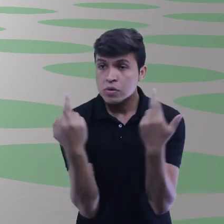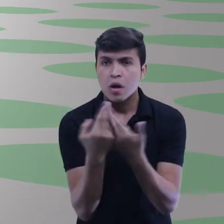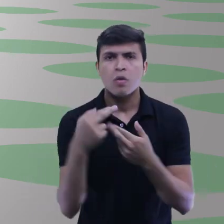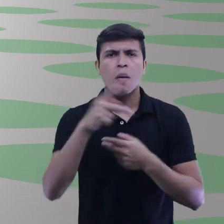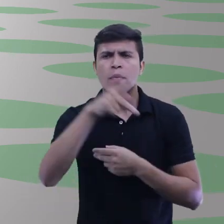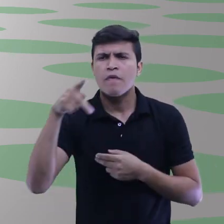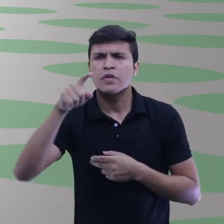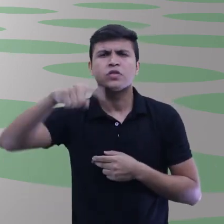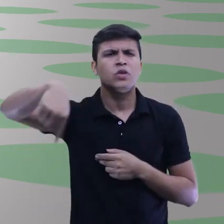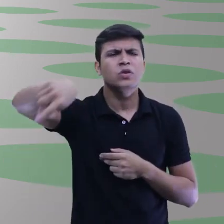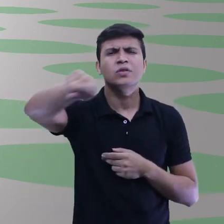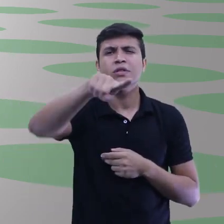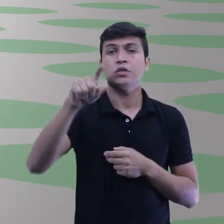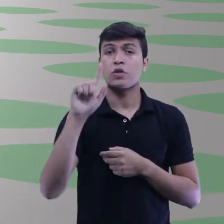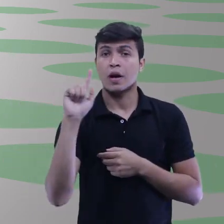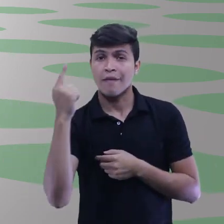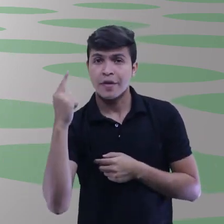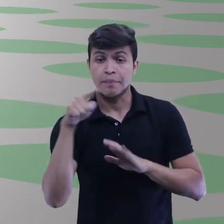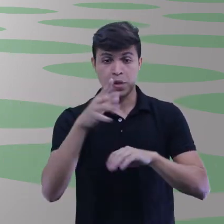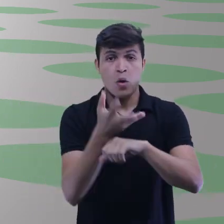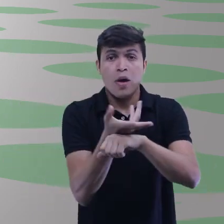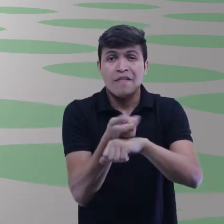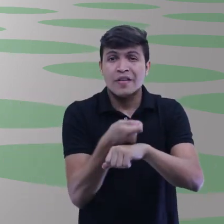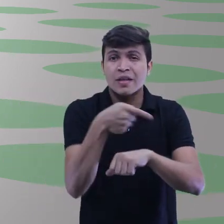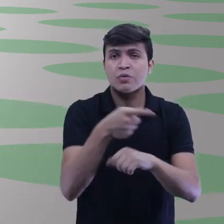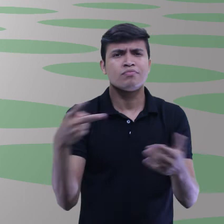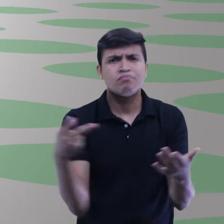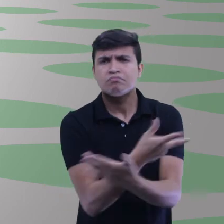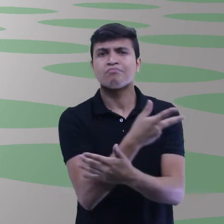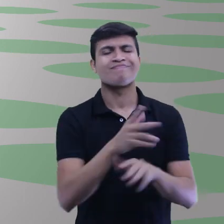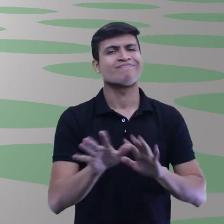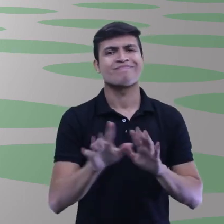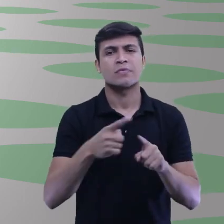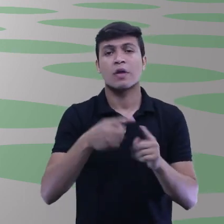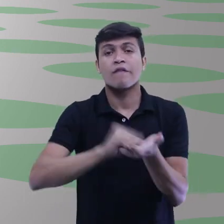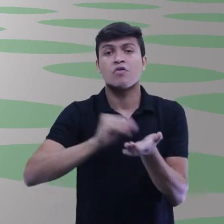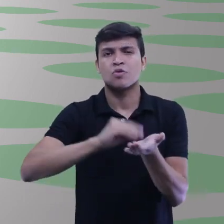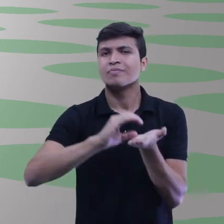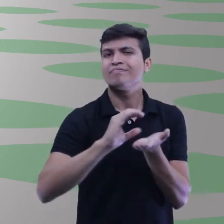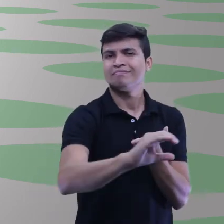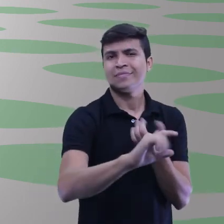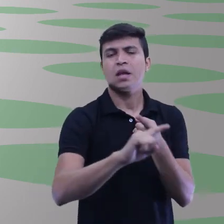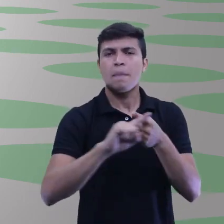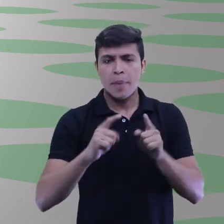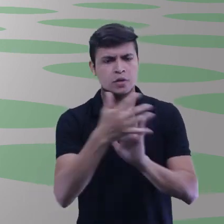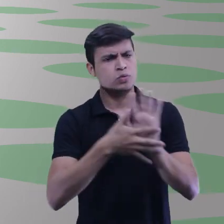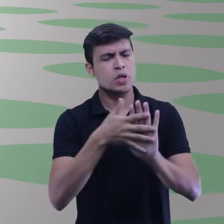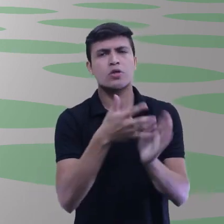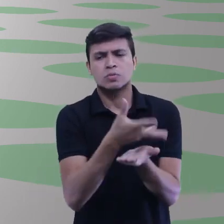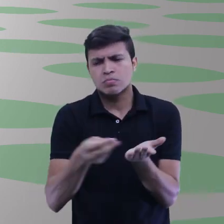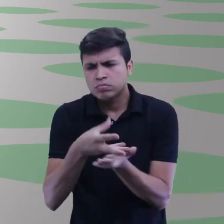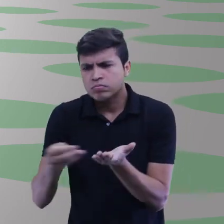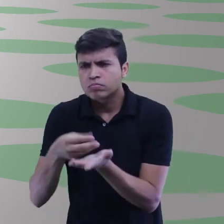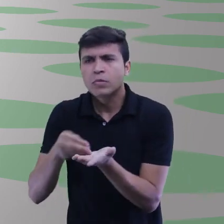colégios de aplicação em diversas partes do Brasil. Esse evento que acabou não acontecendo por falta de verbas, mas o texto foi redigido, após inúmeras